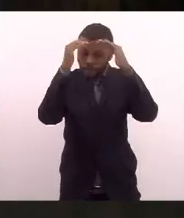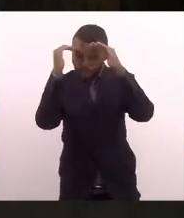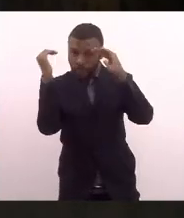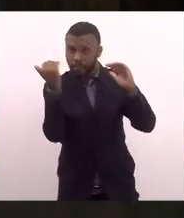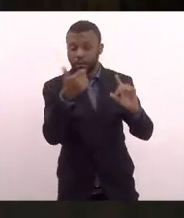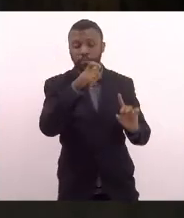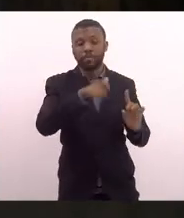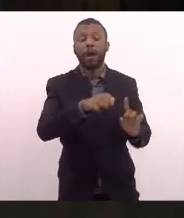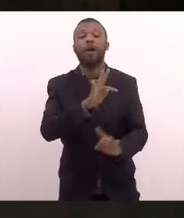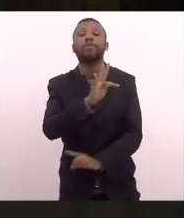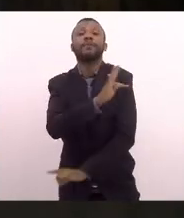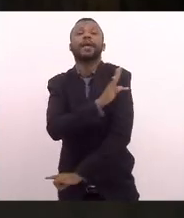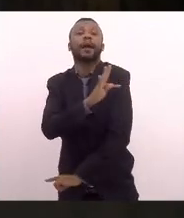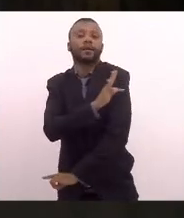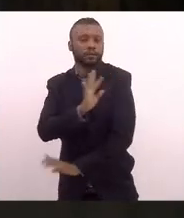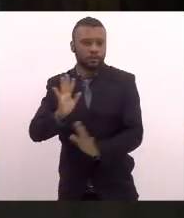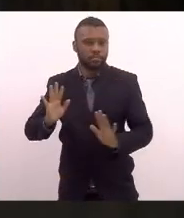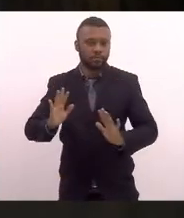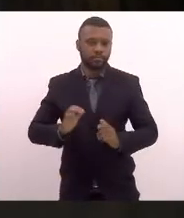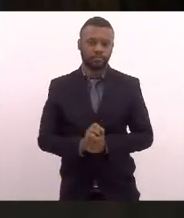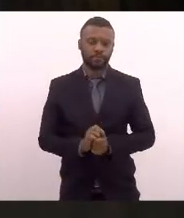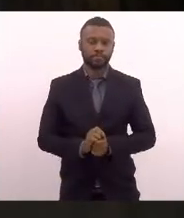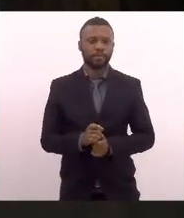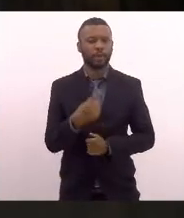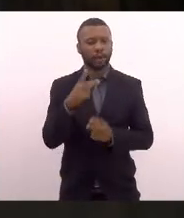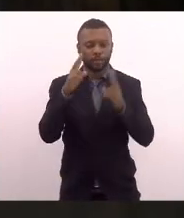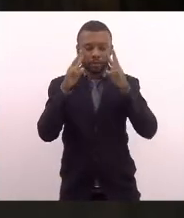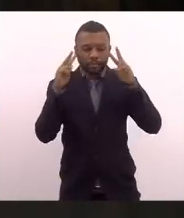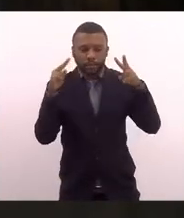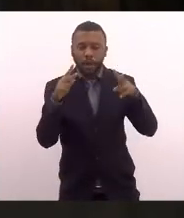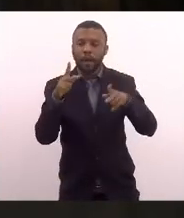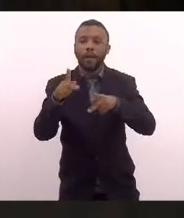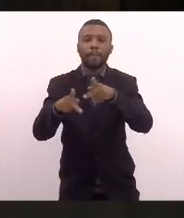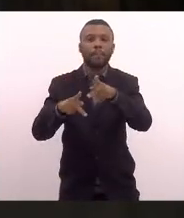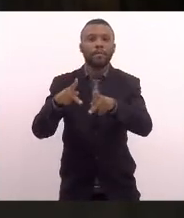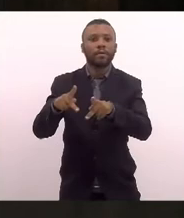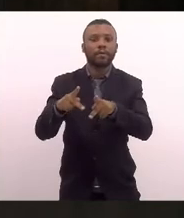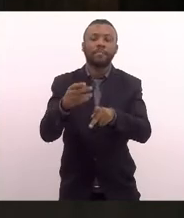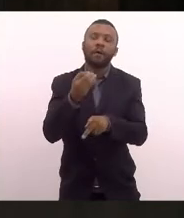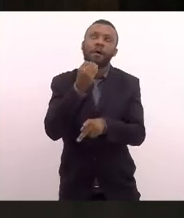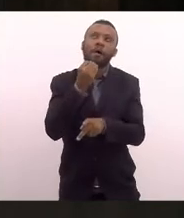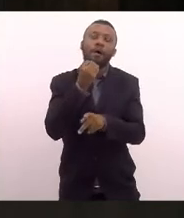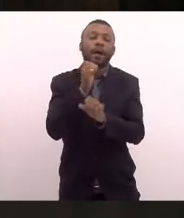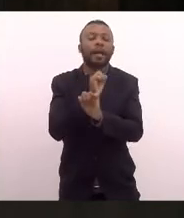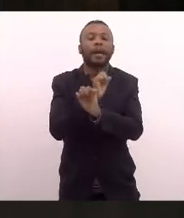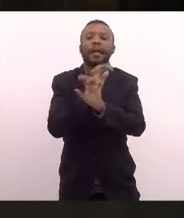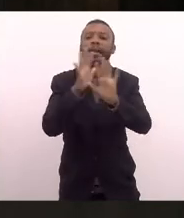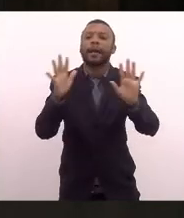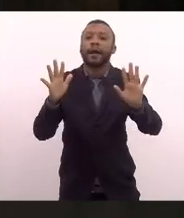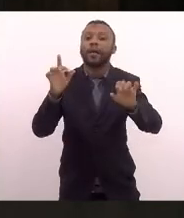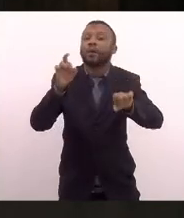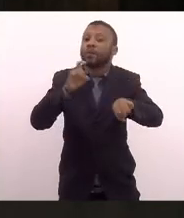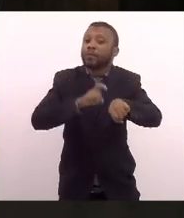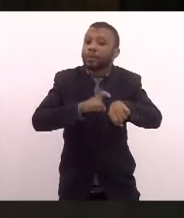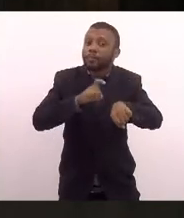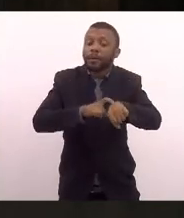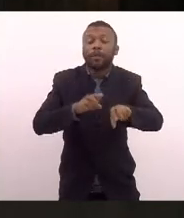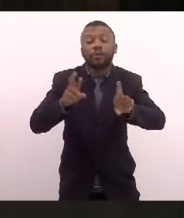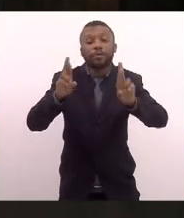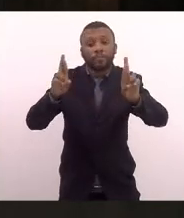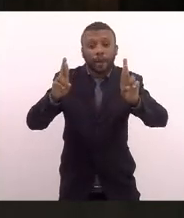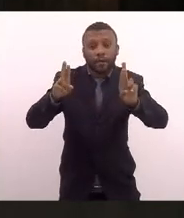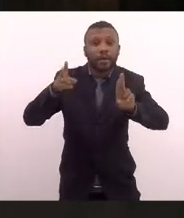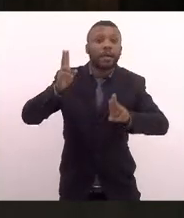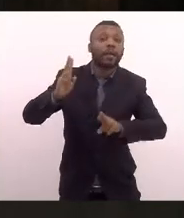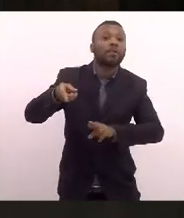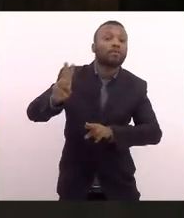técnicos. A gente tem reconhecimento da população, ficou visível neste momento, e eu espero que ela se mantenha